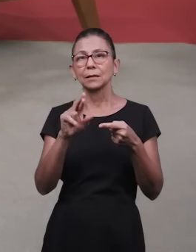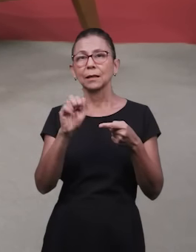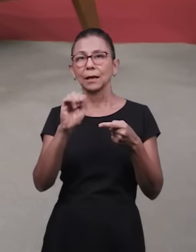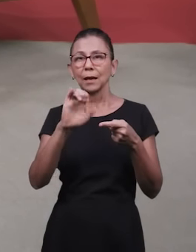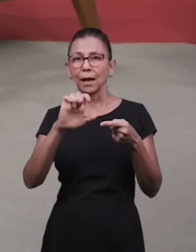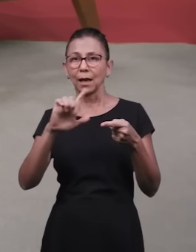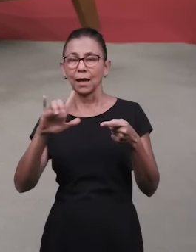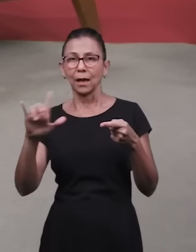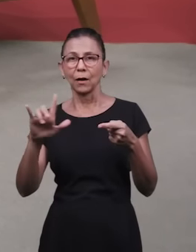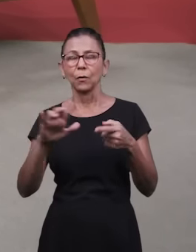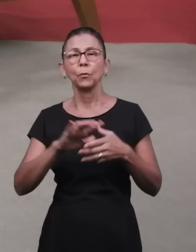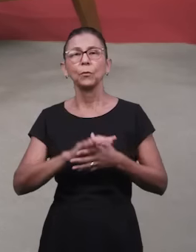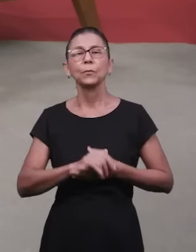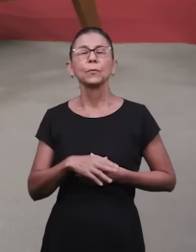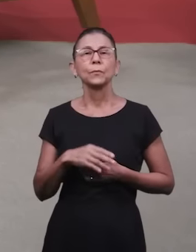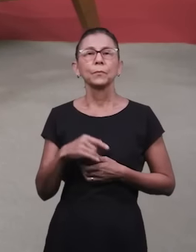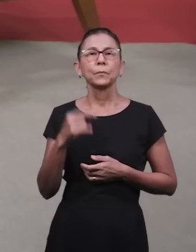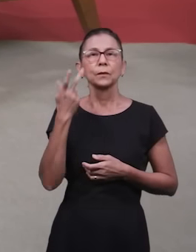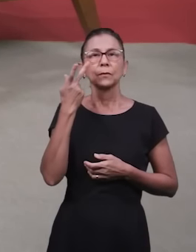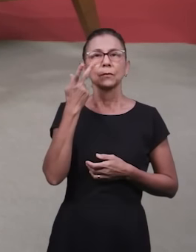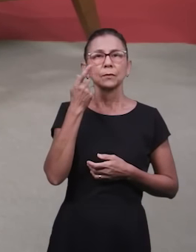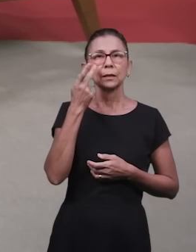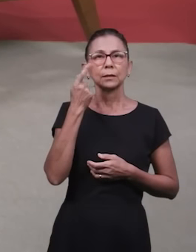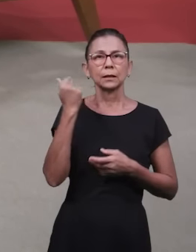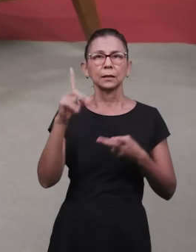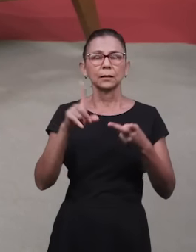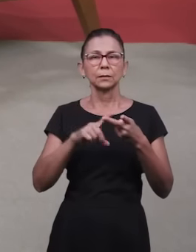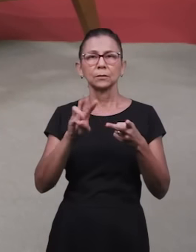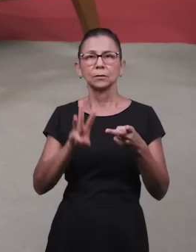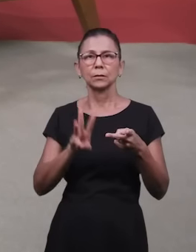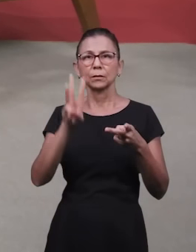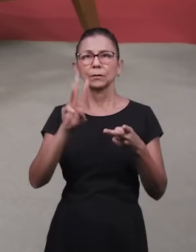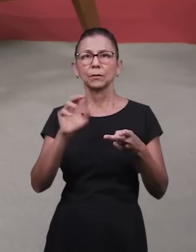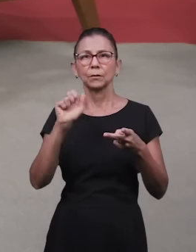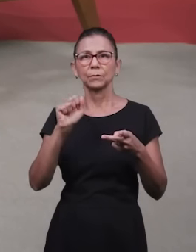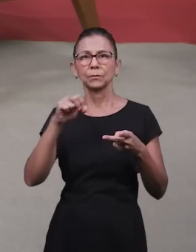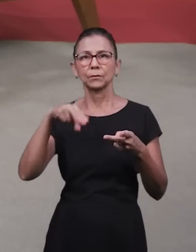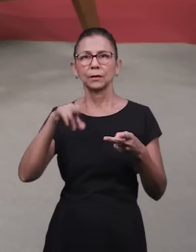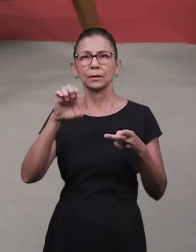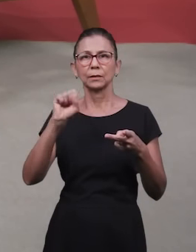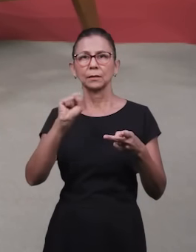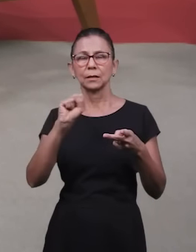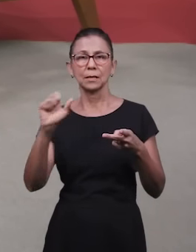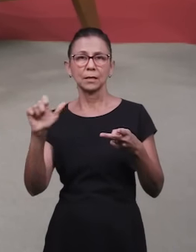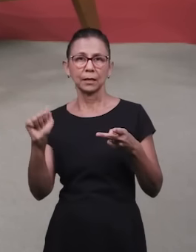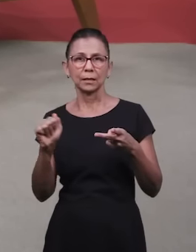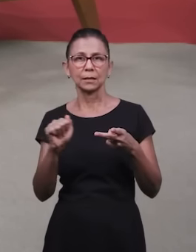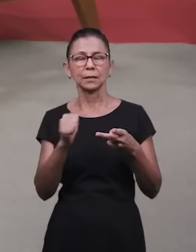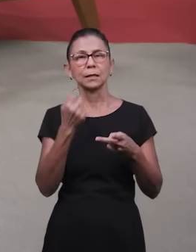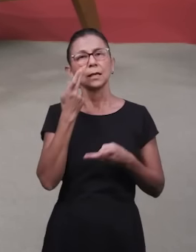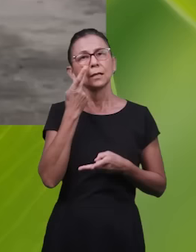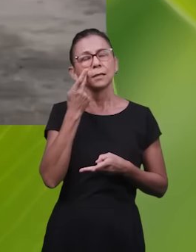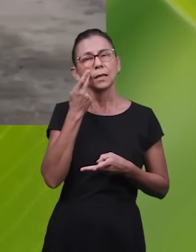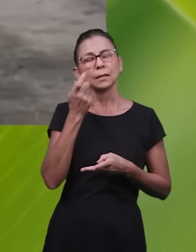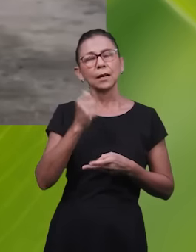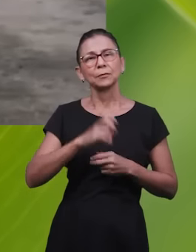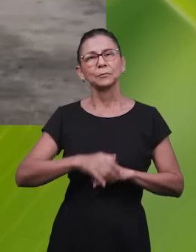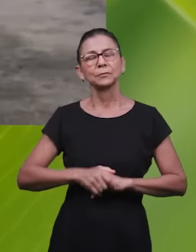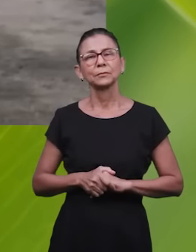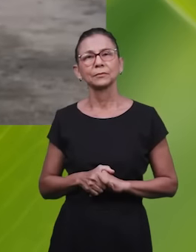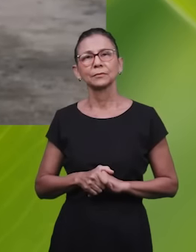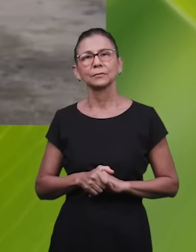Governador Valadares, no estado de Minas Gerais, e outro vídeo da nossa irmã Vanessa, que é de Fortaleza, no Ceará. Vamos assistir. A paz